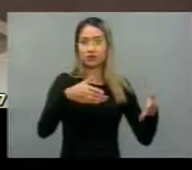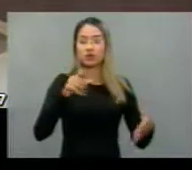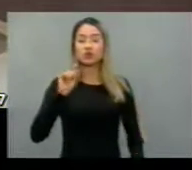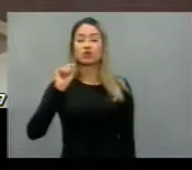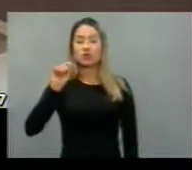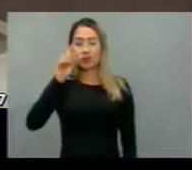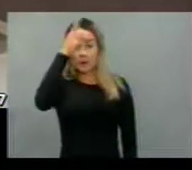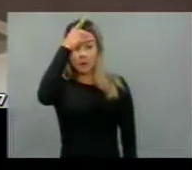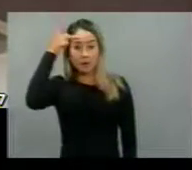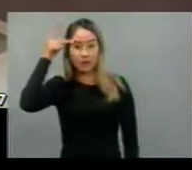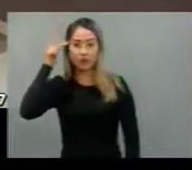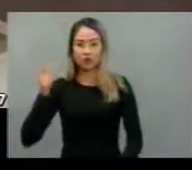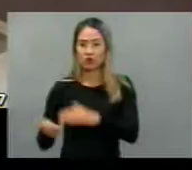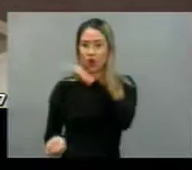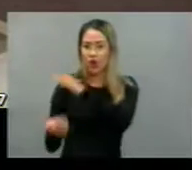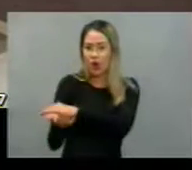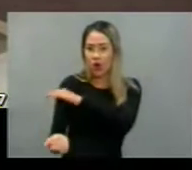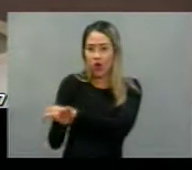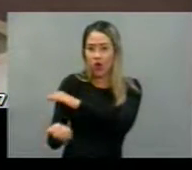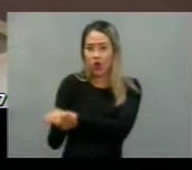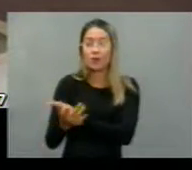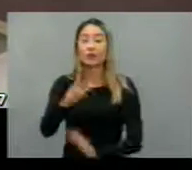corruptores. Veja,